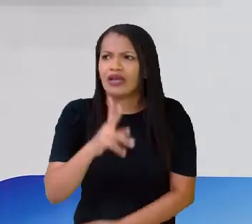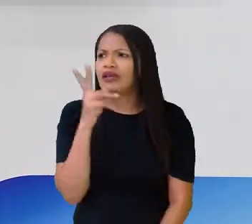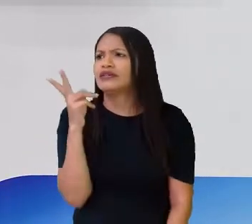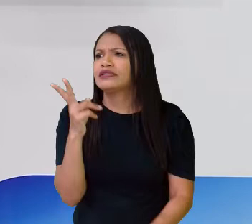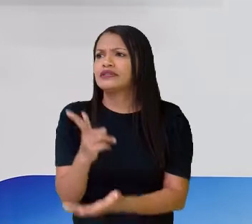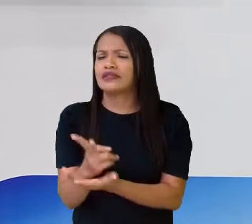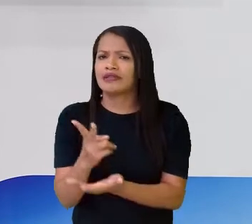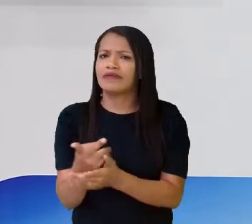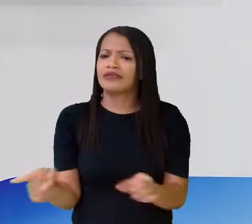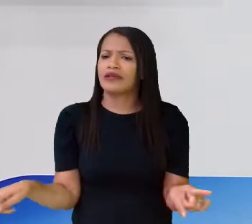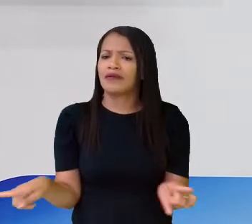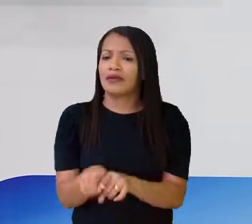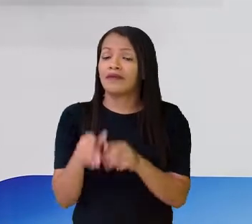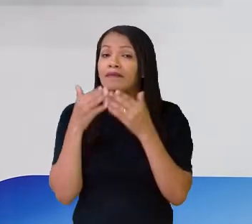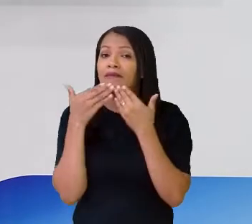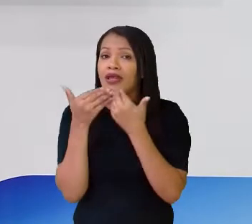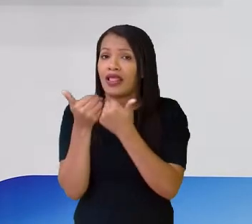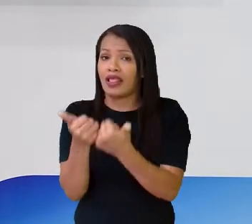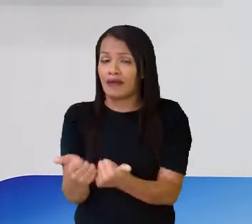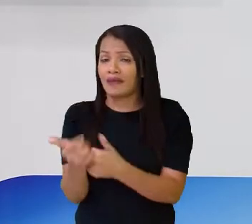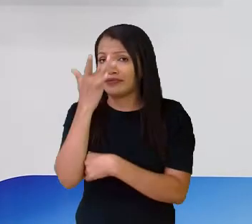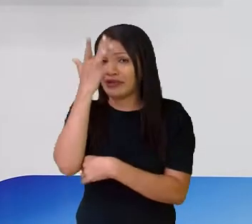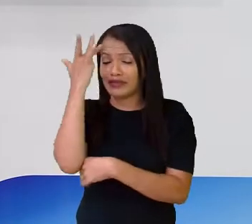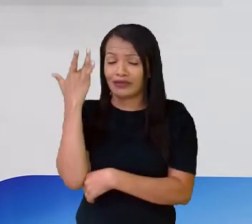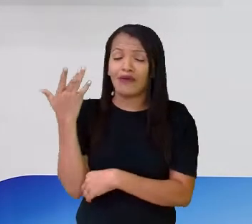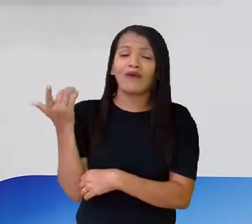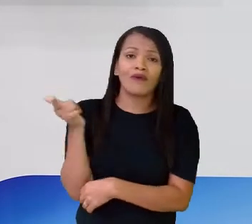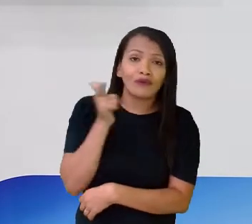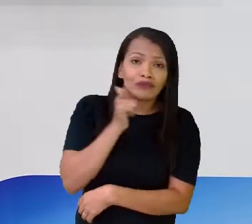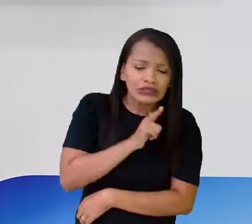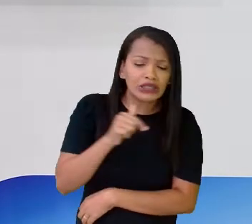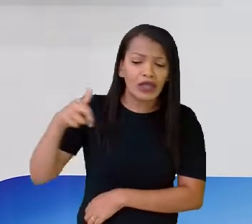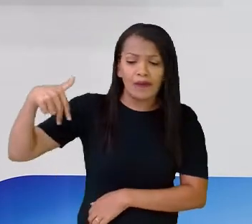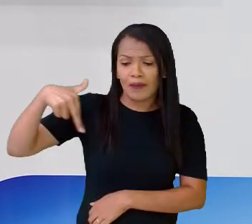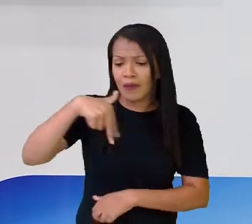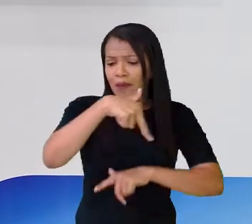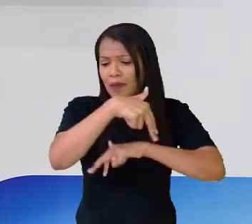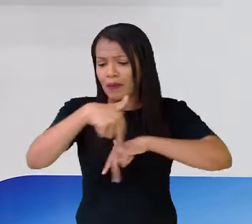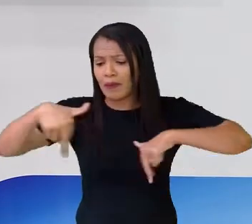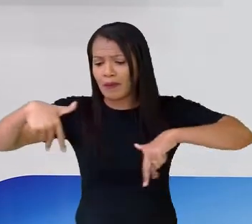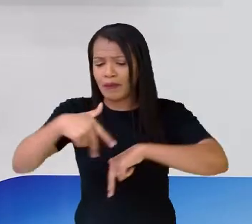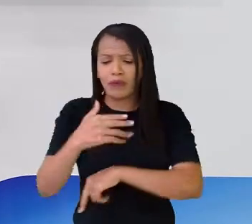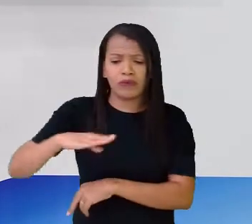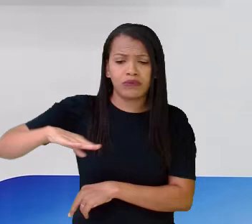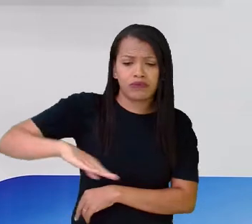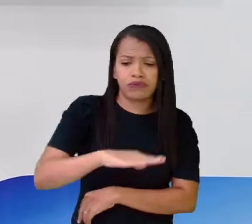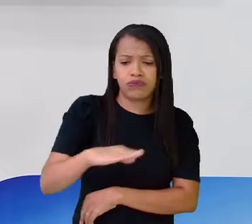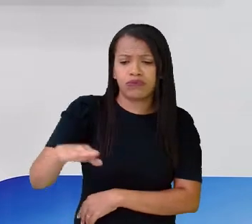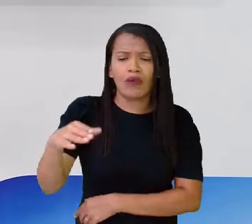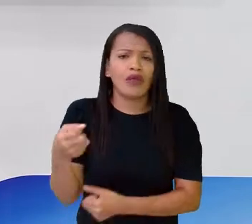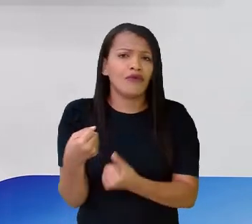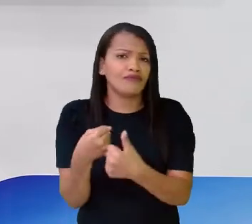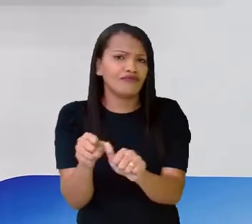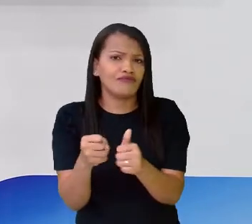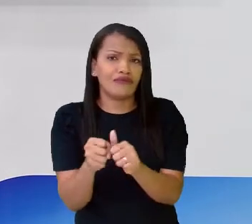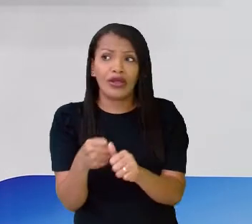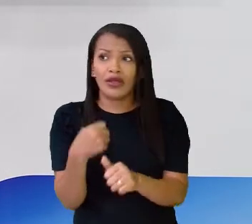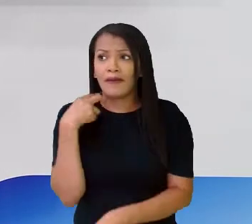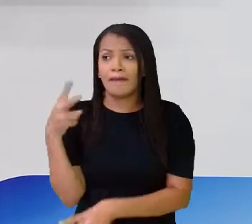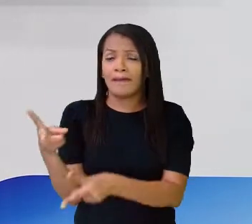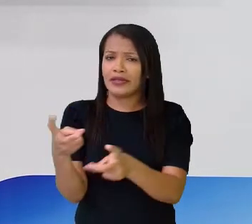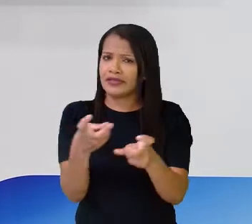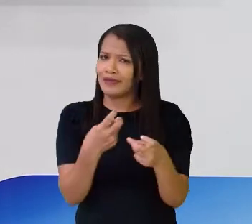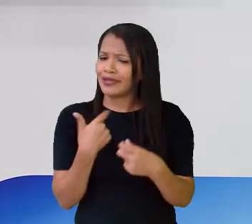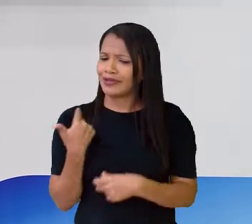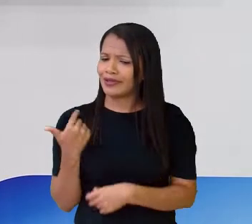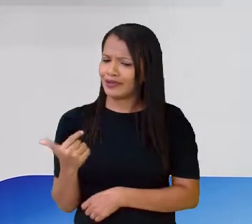sempre também a melhor forma para as pessoas poderem se locomover. Aqui a gente também pode observar que não tem muita vegetação como